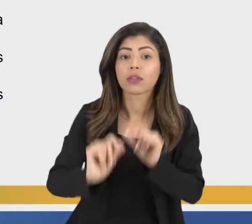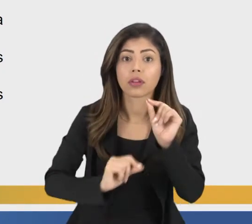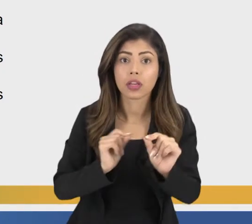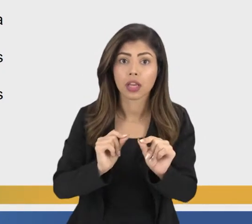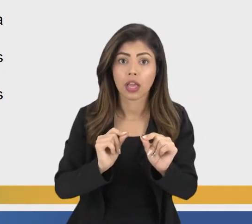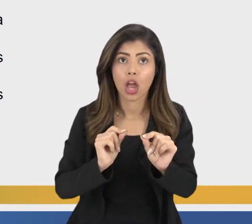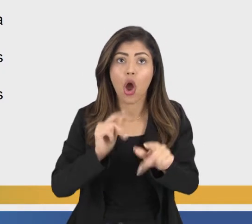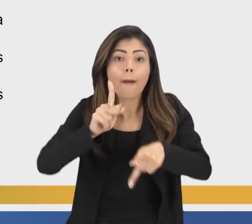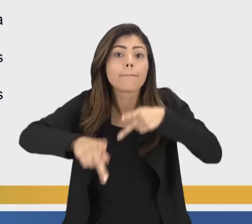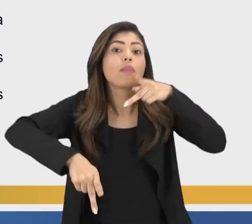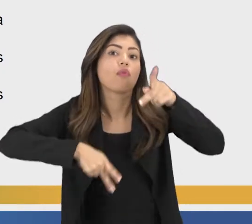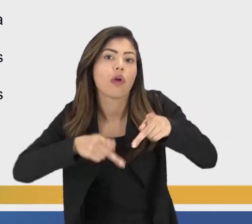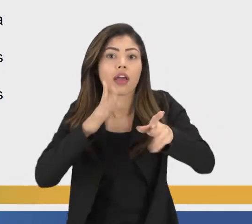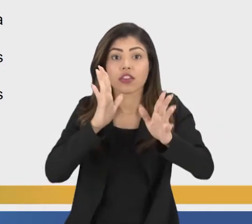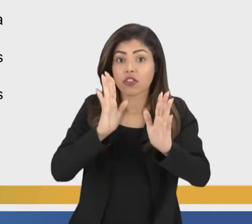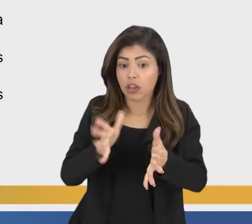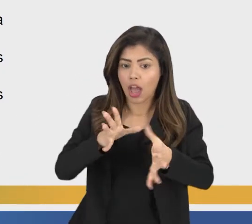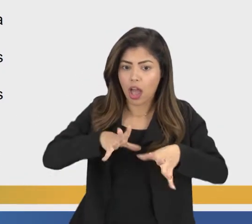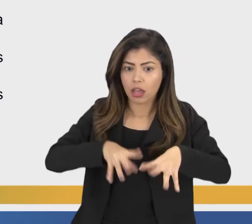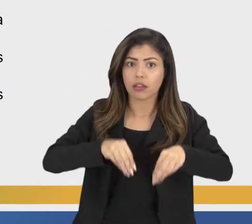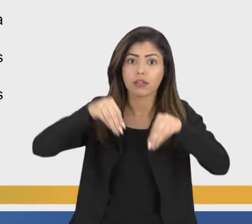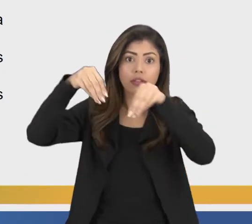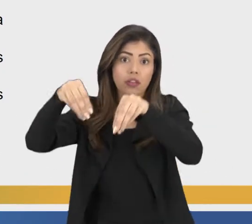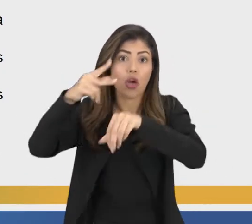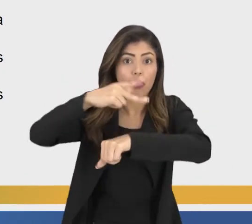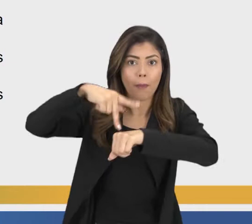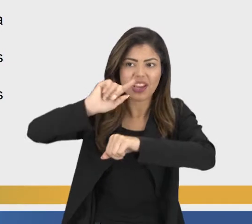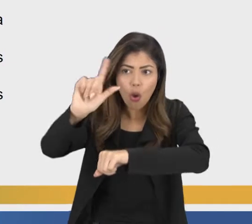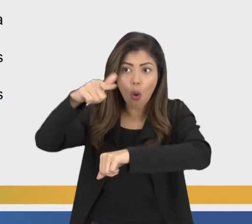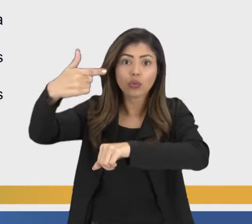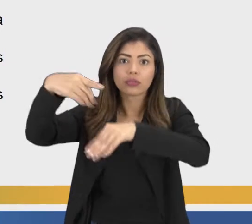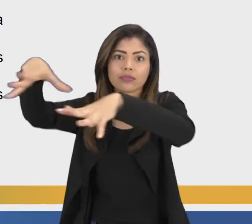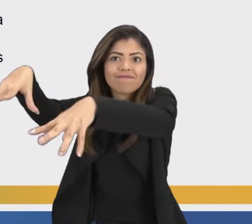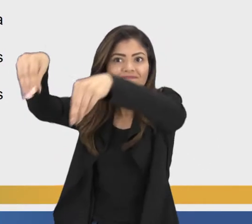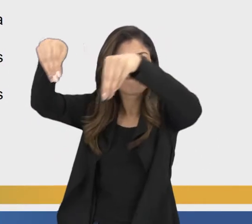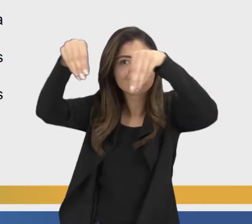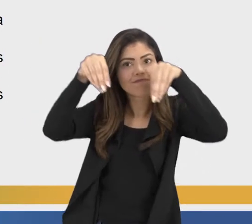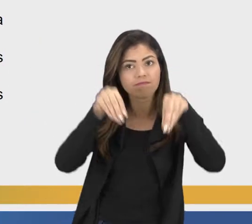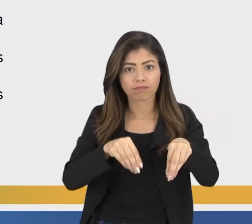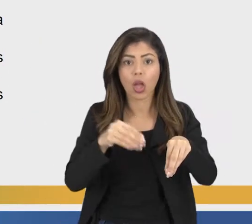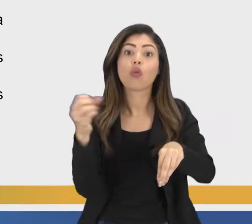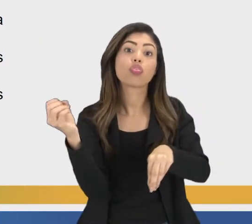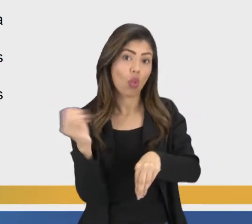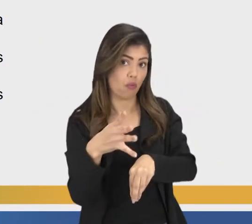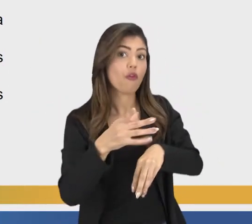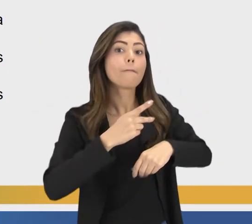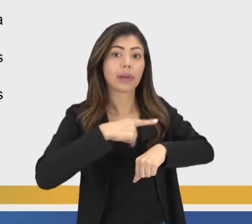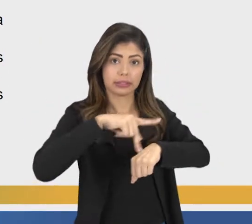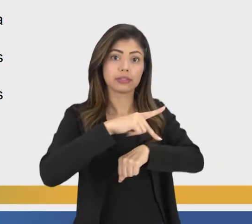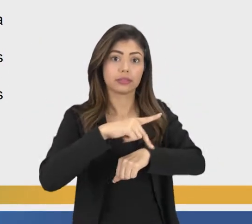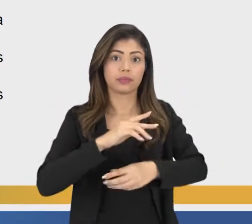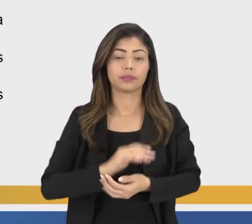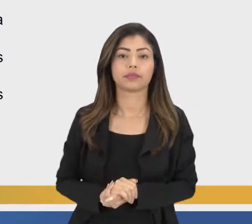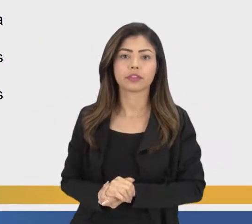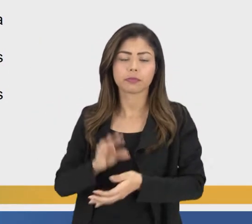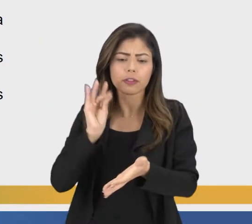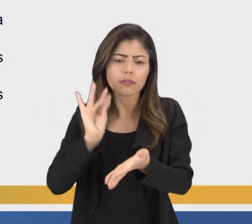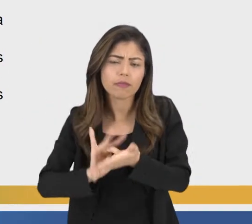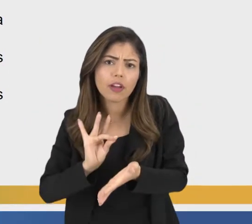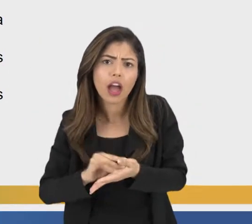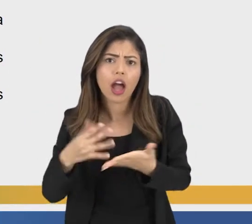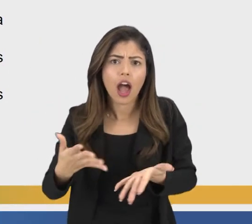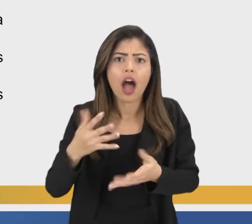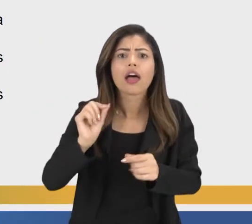de uma população que se retira de um outro país e que se desloca para um outro país. E que pelo fato